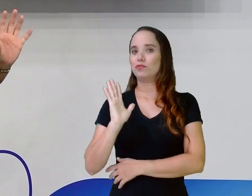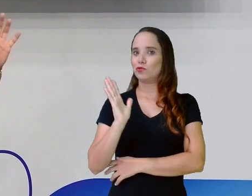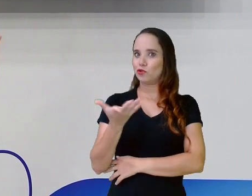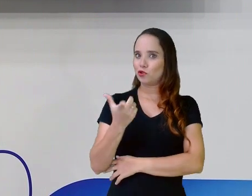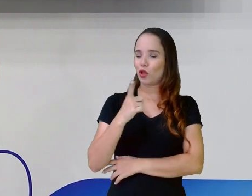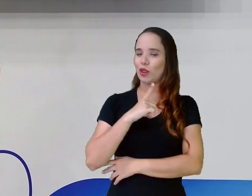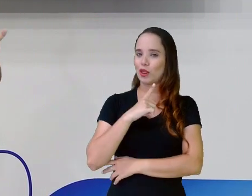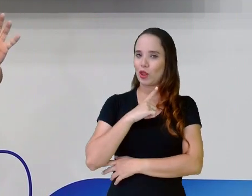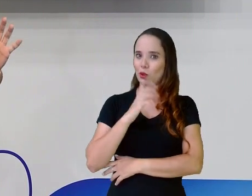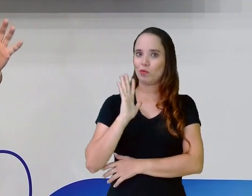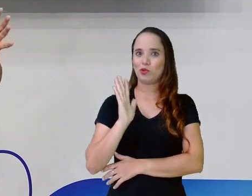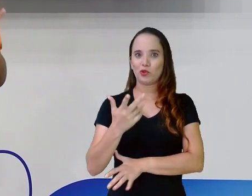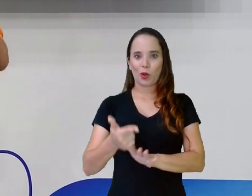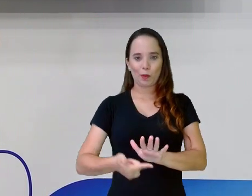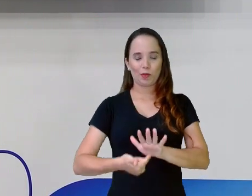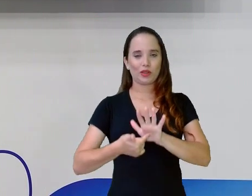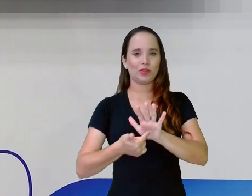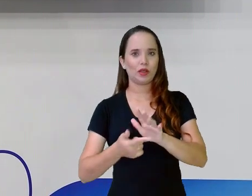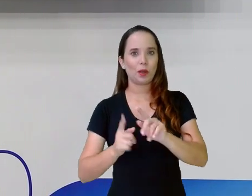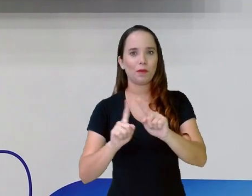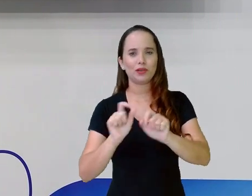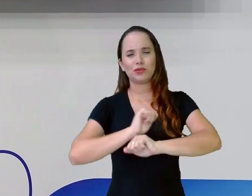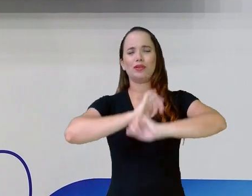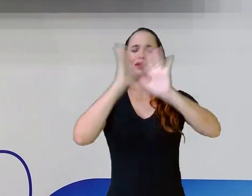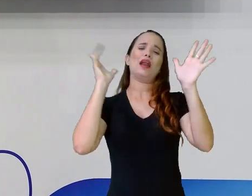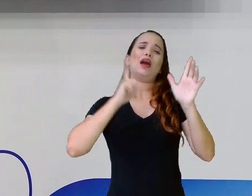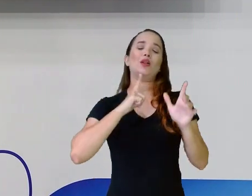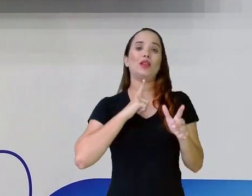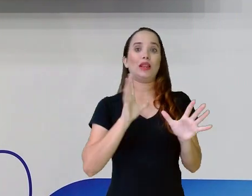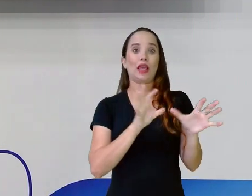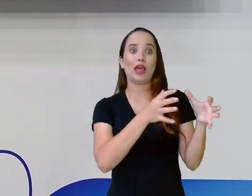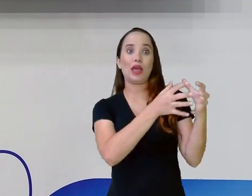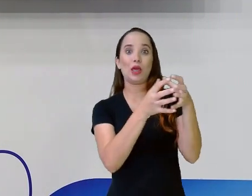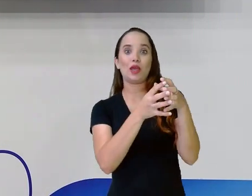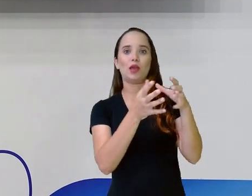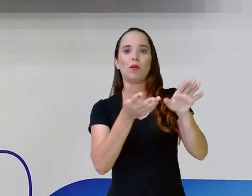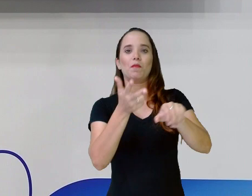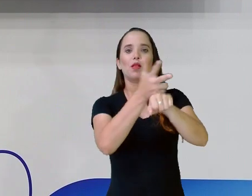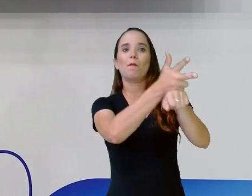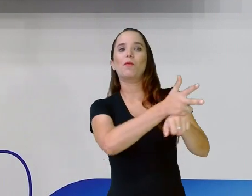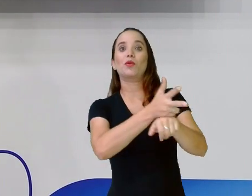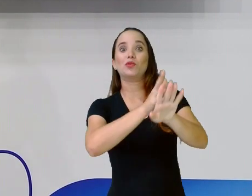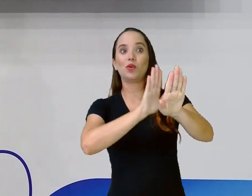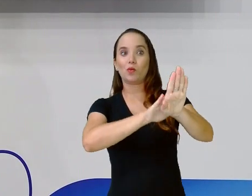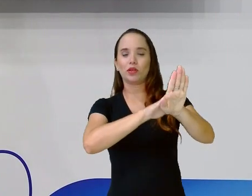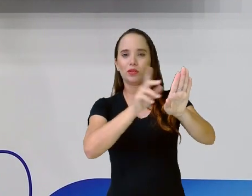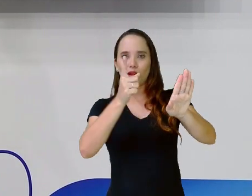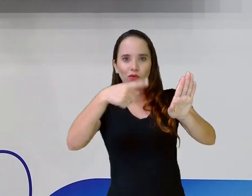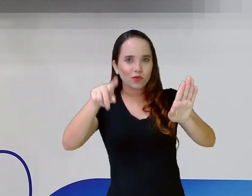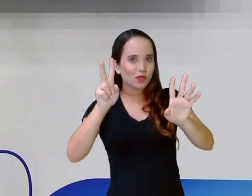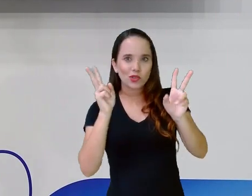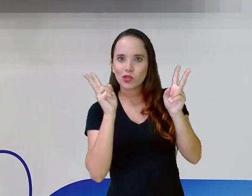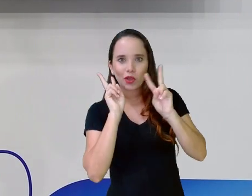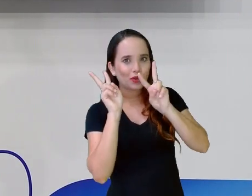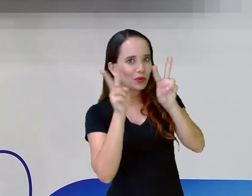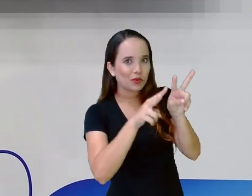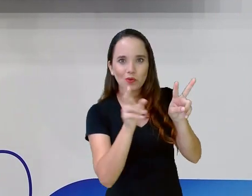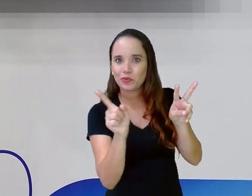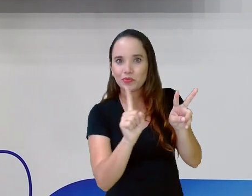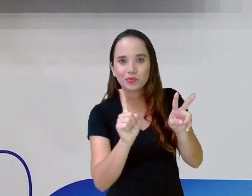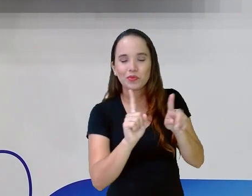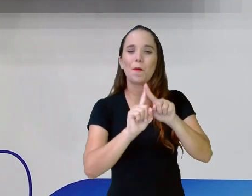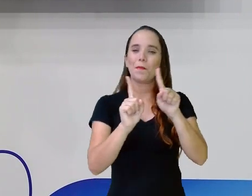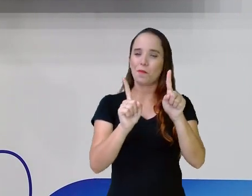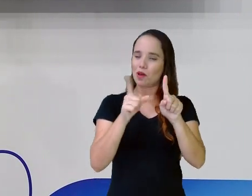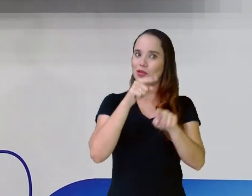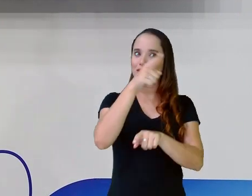gente já apresentou, claro que tem a galera da produção também, né? Vocês não veem, mas eles estão aqui garantindo que